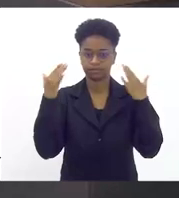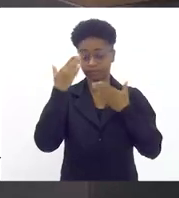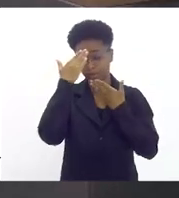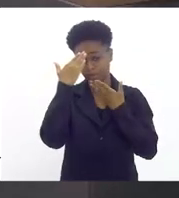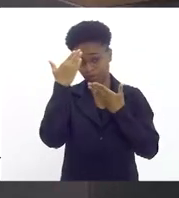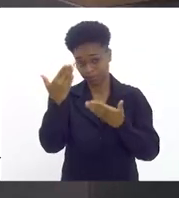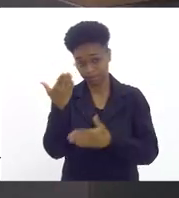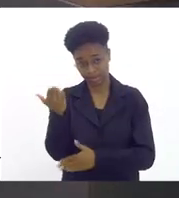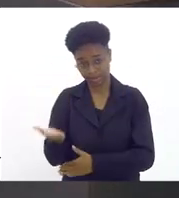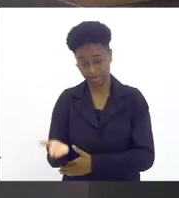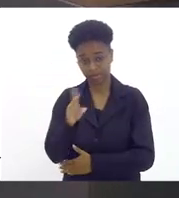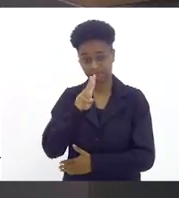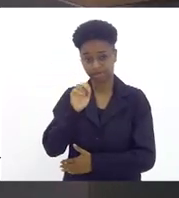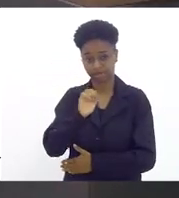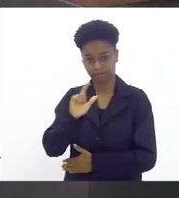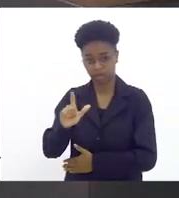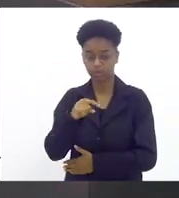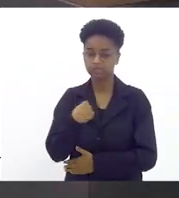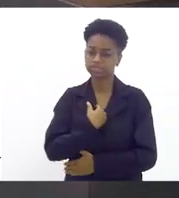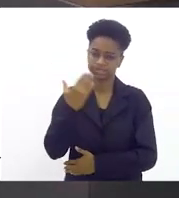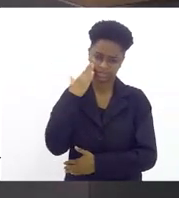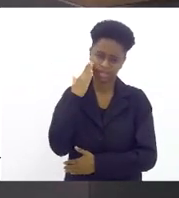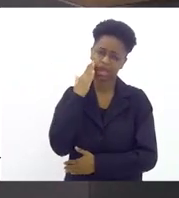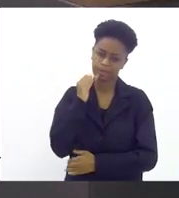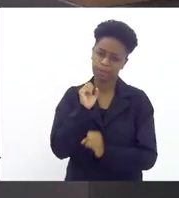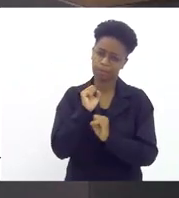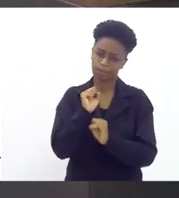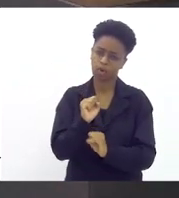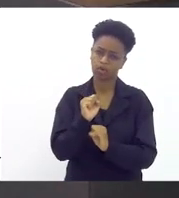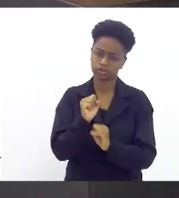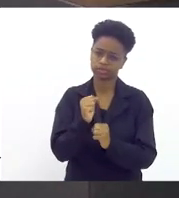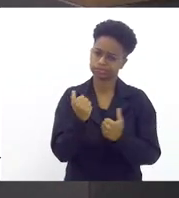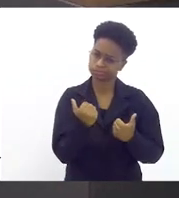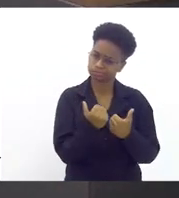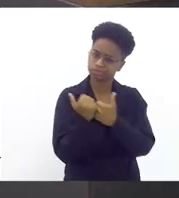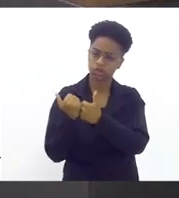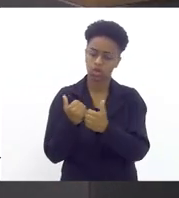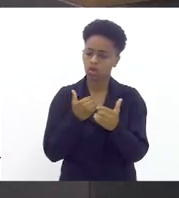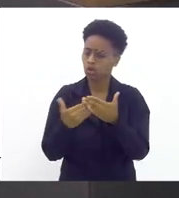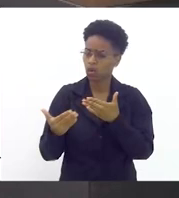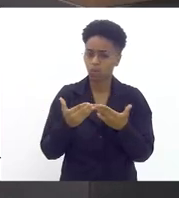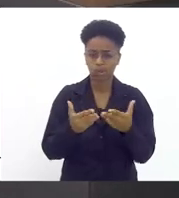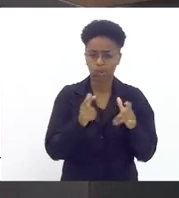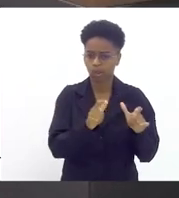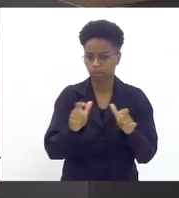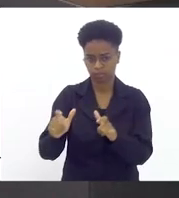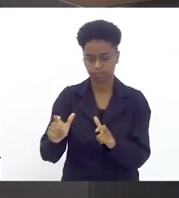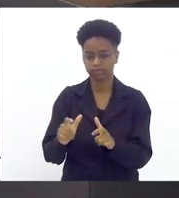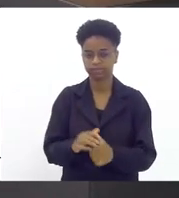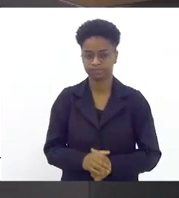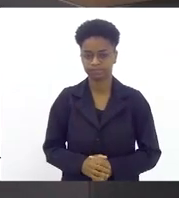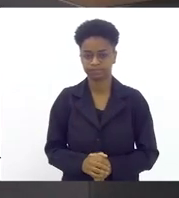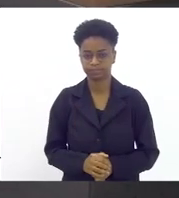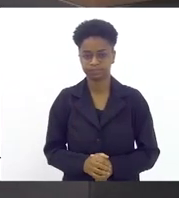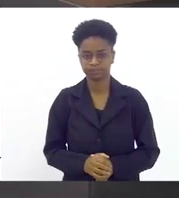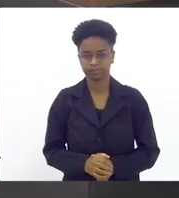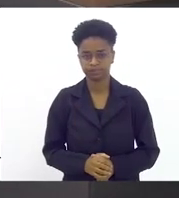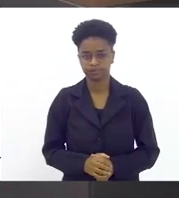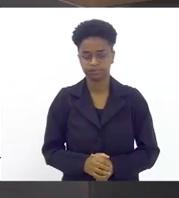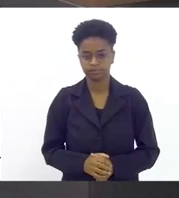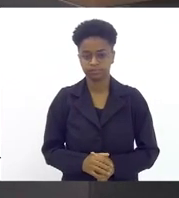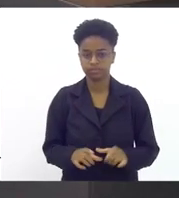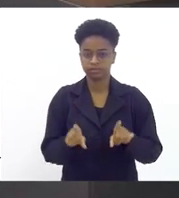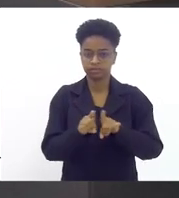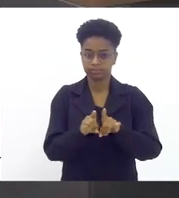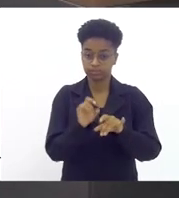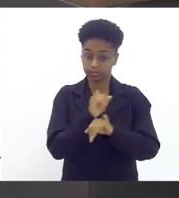Muitíssimo obrigada, Val. A gente sabe que pode contar com a sua disposição onde quer que você esteja. E dizer